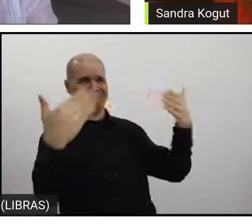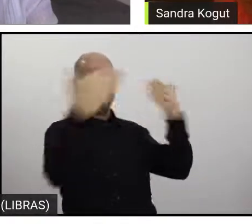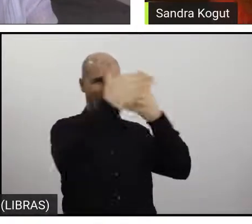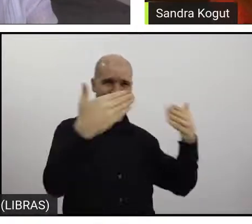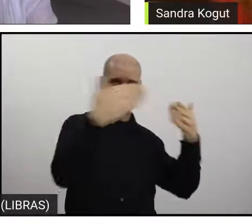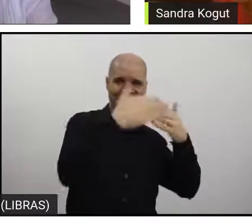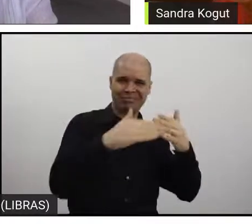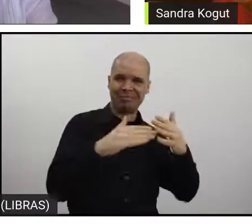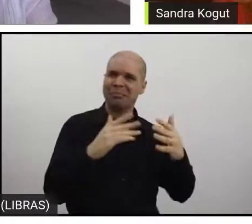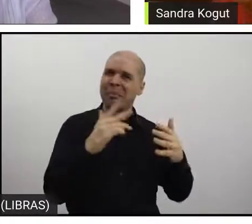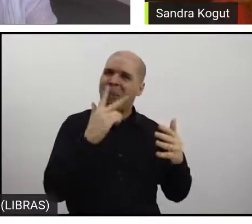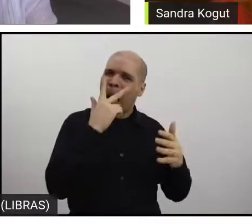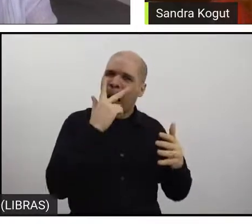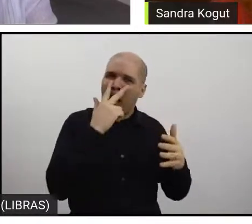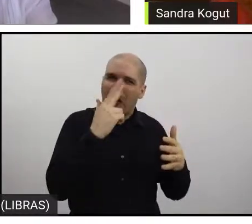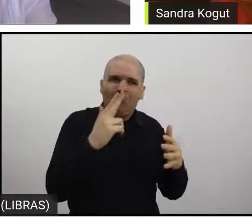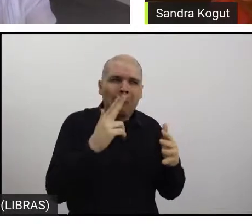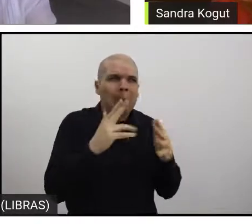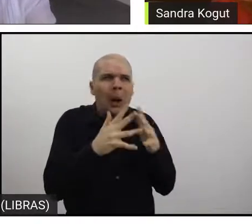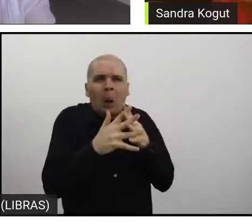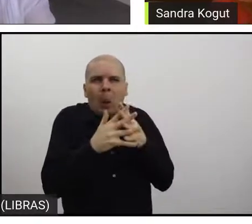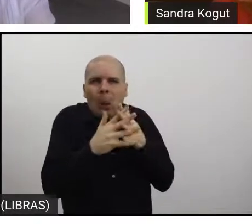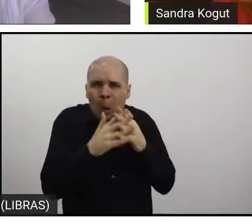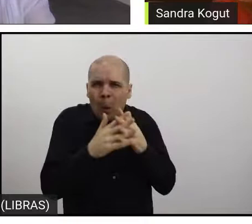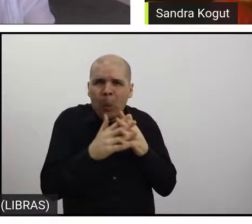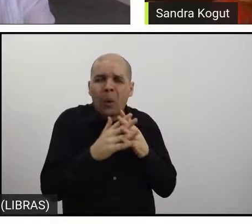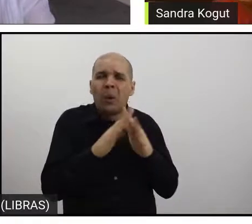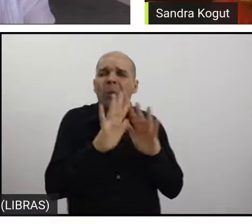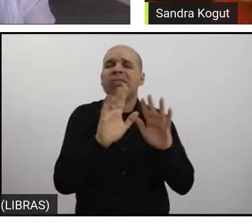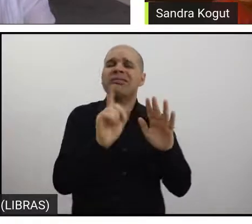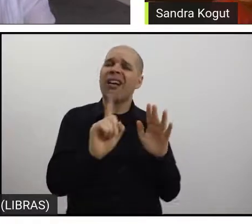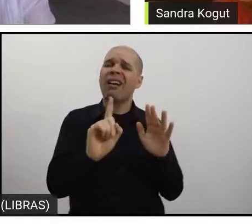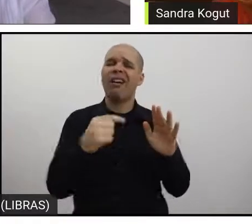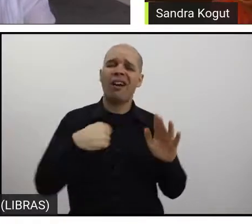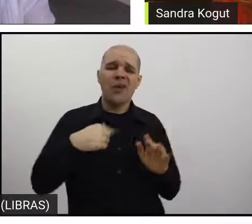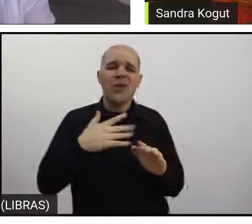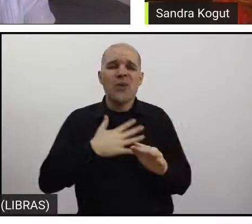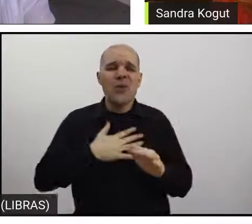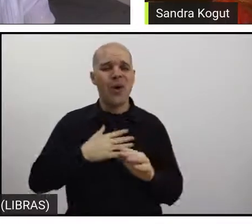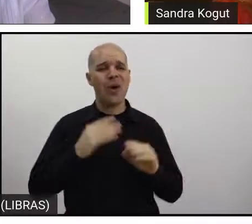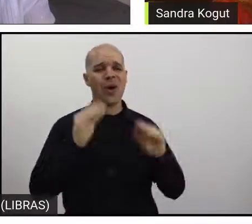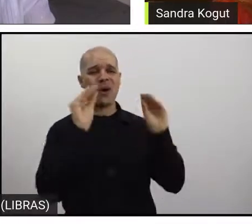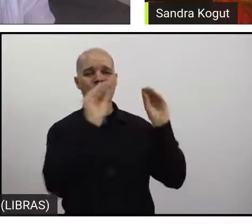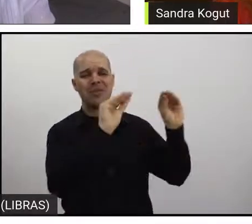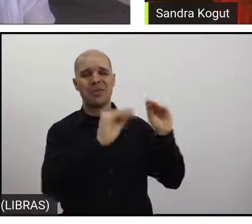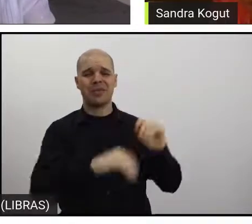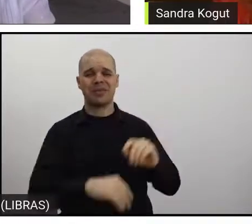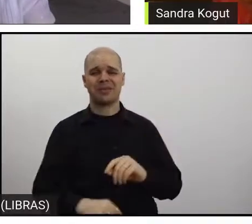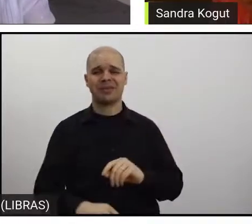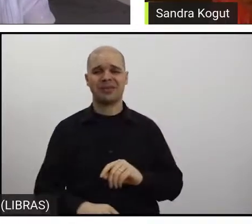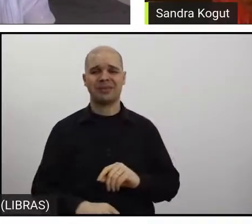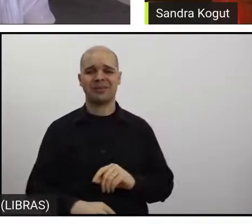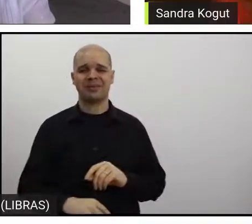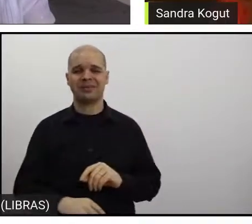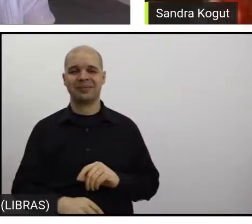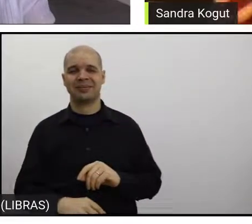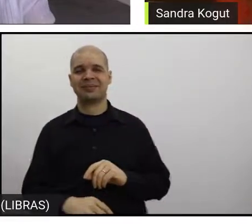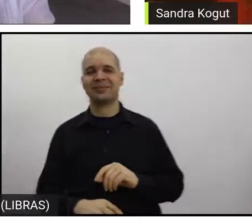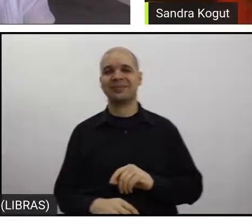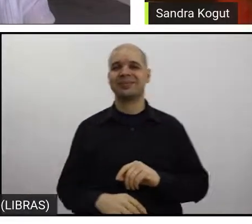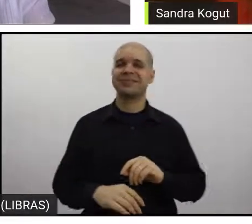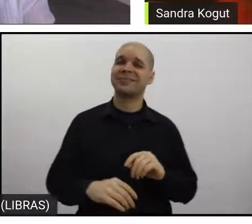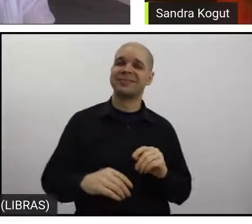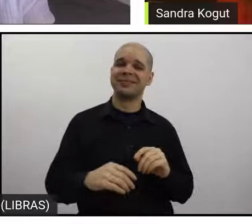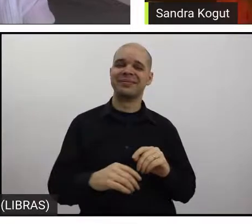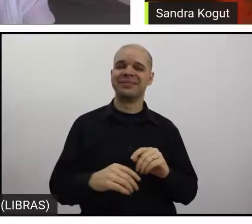todas essas camadas de clichê e com esse jogo de espelhos. O jogo de espelhos está sempre presente em tudo que eu faço, porque eu estou